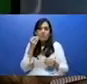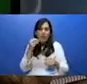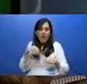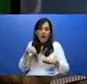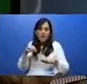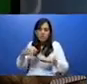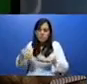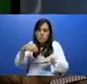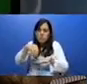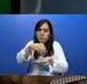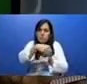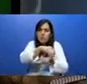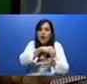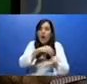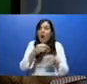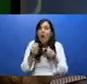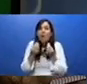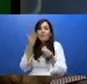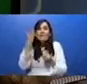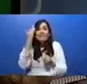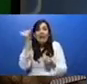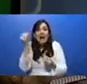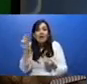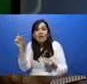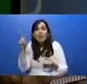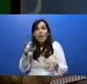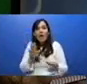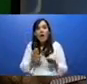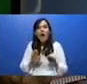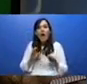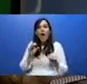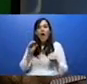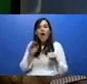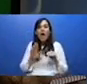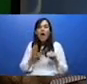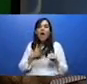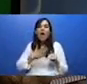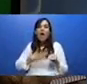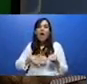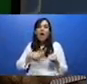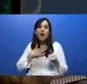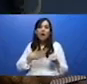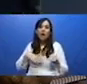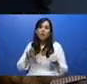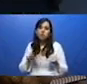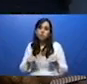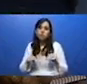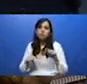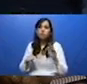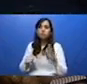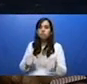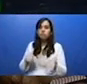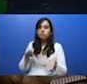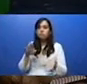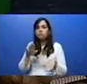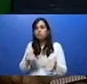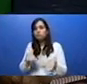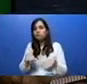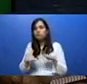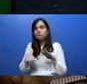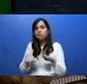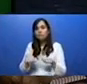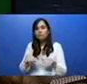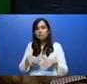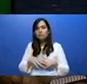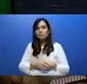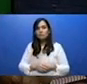lento? Vocês acham que ele é um animal lento ou um animal veloz? Muito rápido. Eu já dei uma dica aí na aula